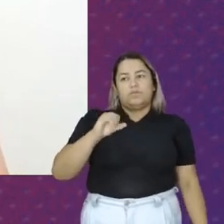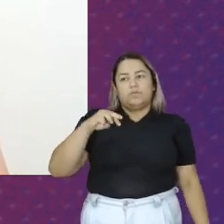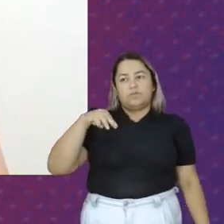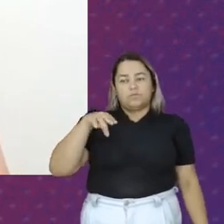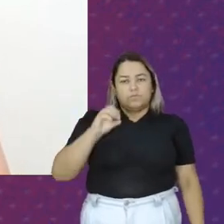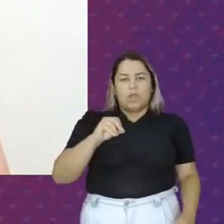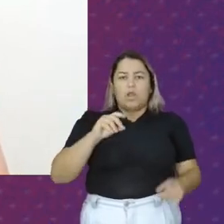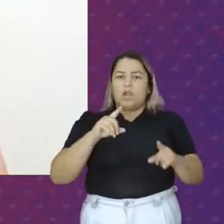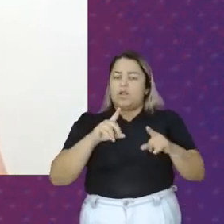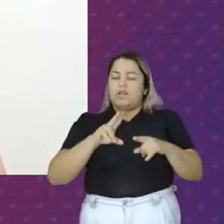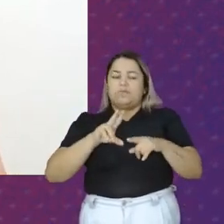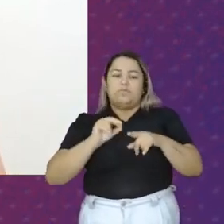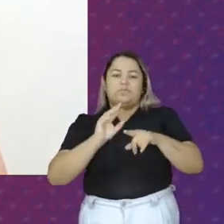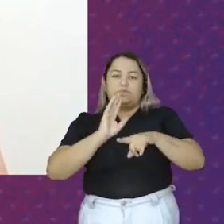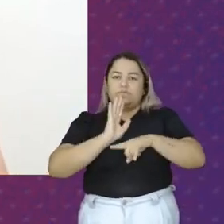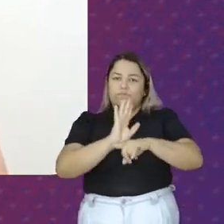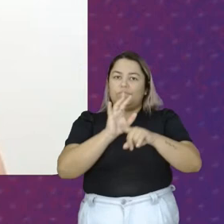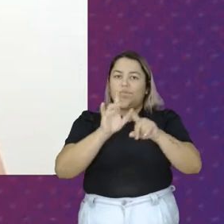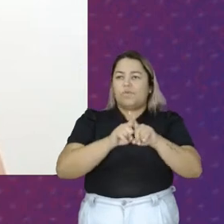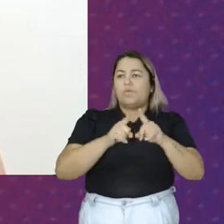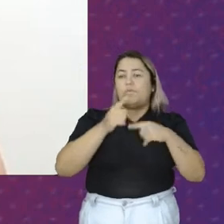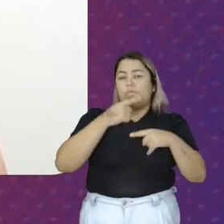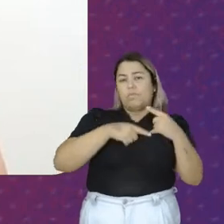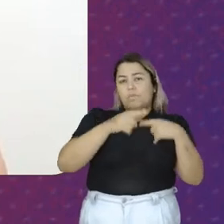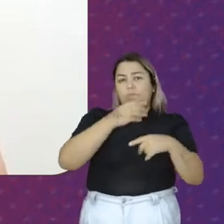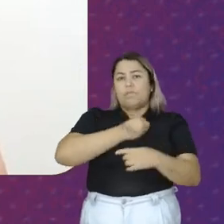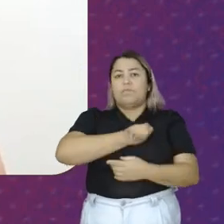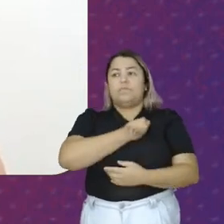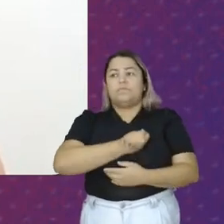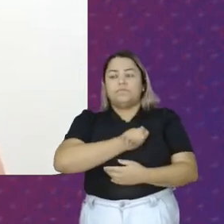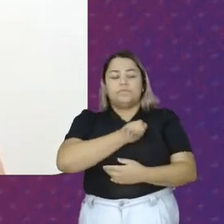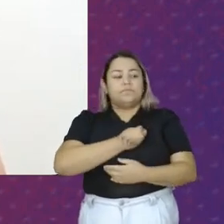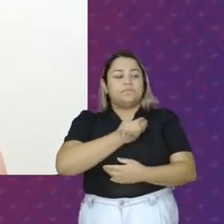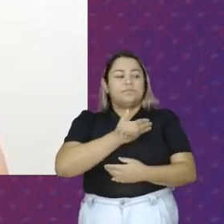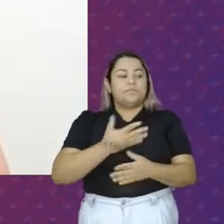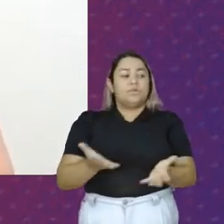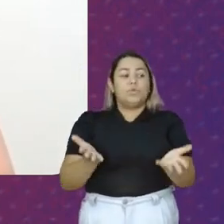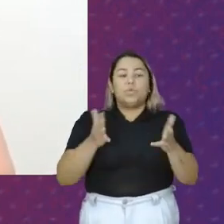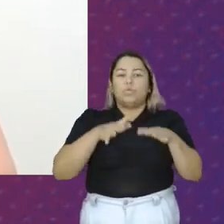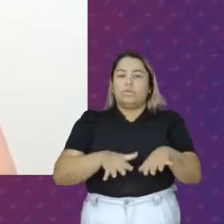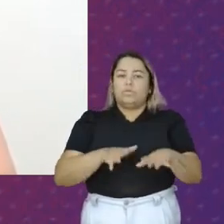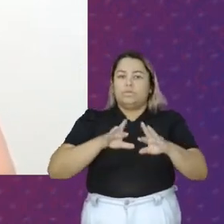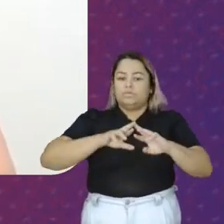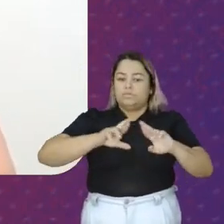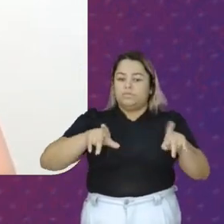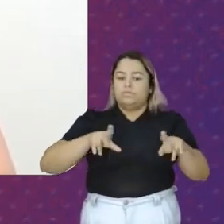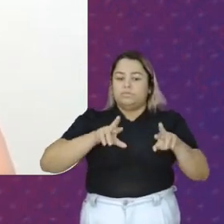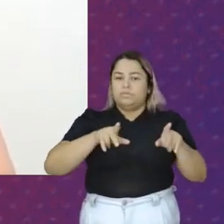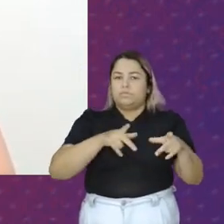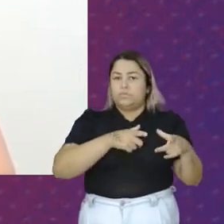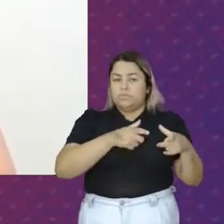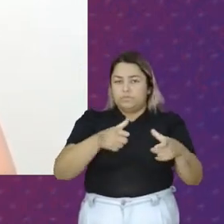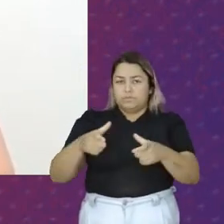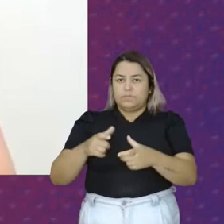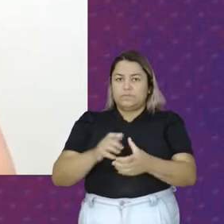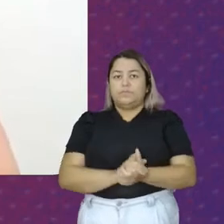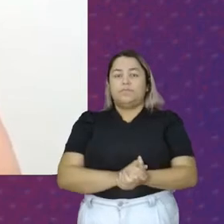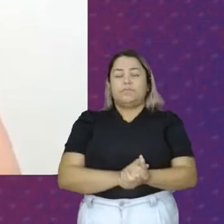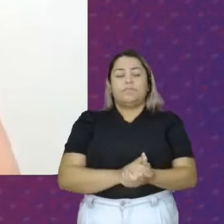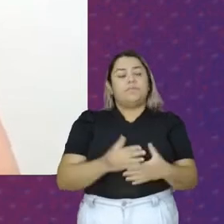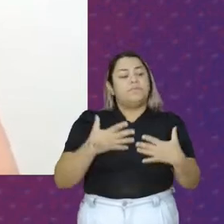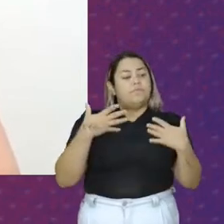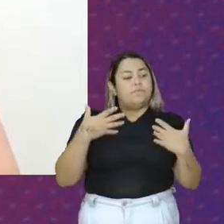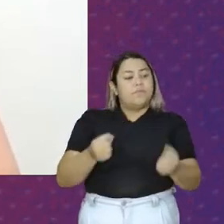a construir participação política, inclusão nos diferentes espaços, né?